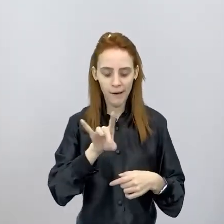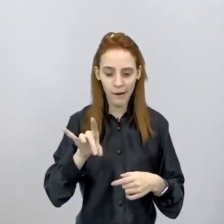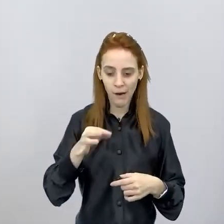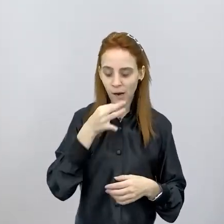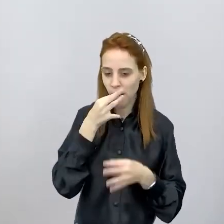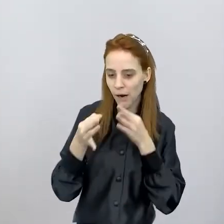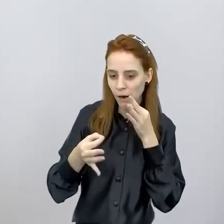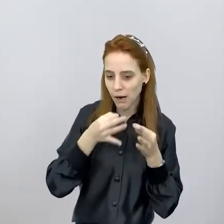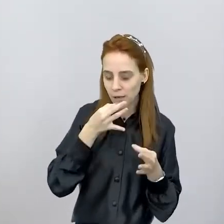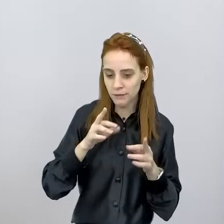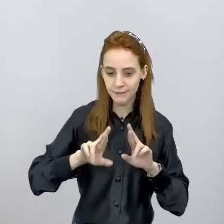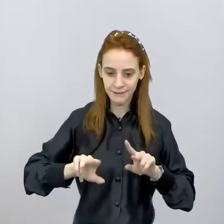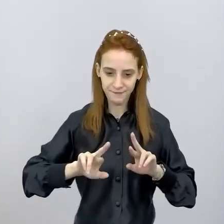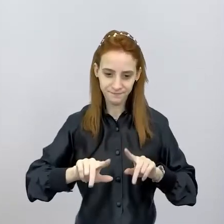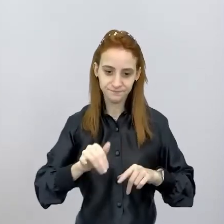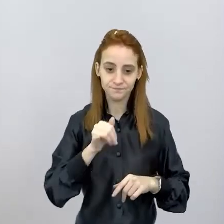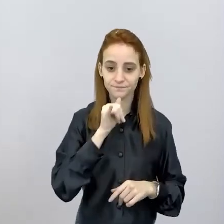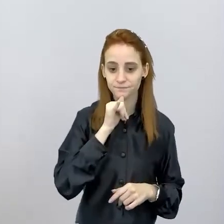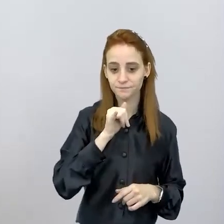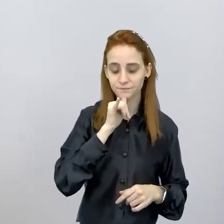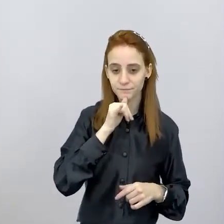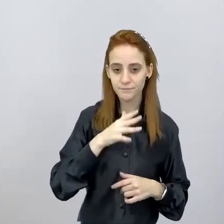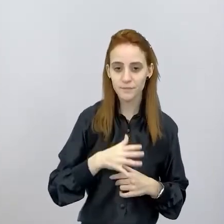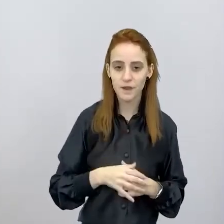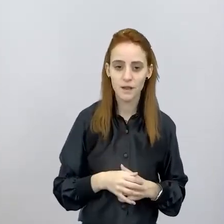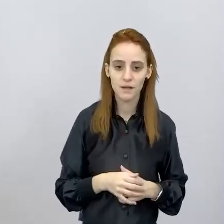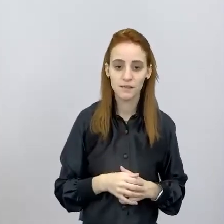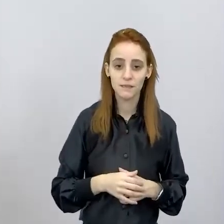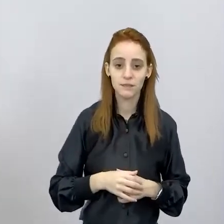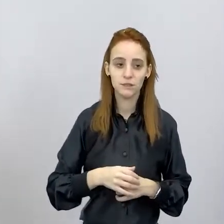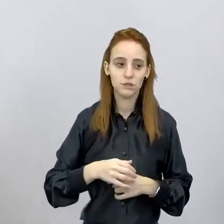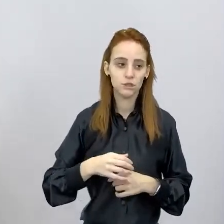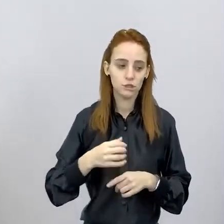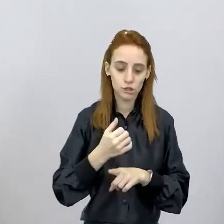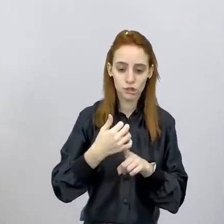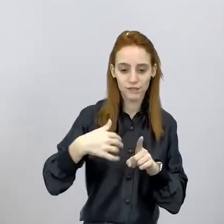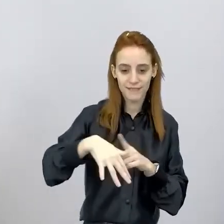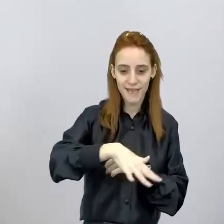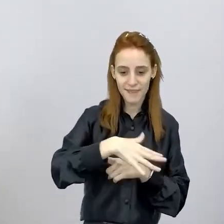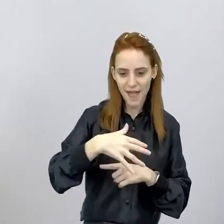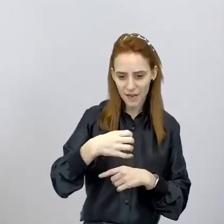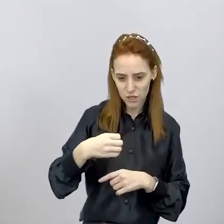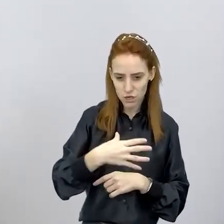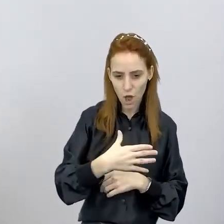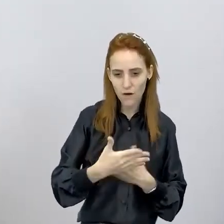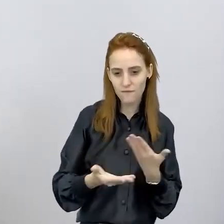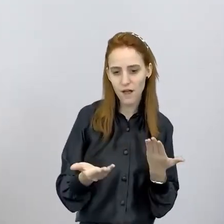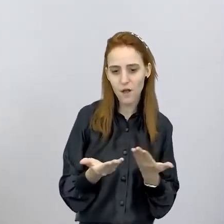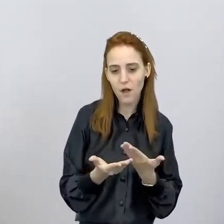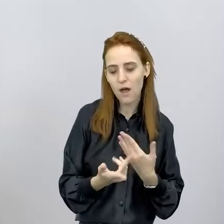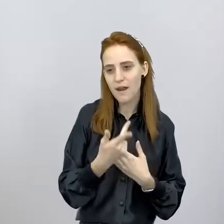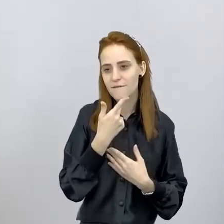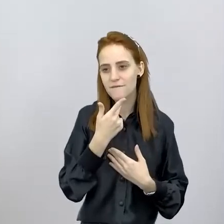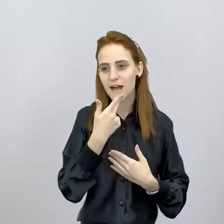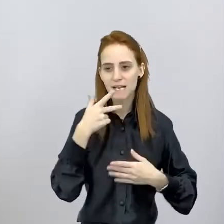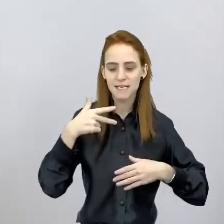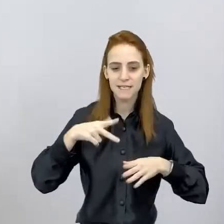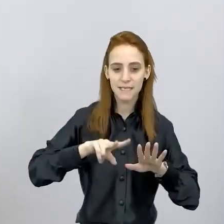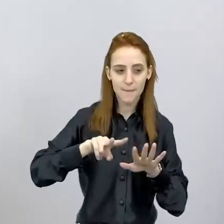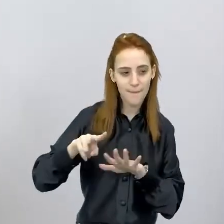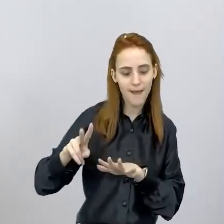diferente. Por exemplo, a Semana de Arte Moderna, voltando nesse ponto. Quando a gente falou sobre a Semana de Arte